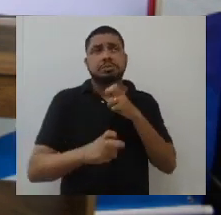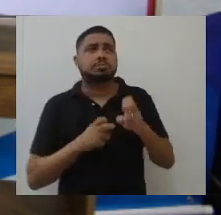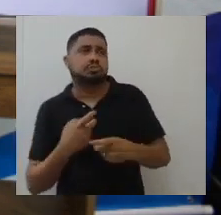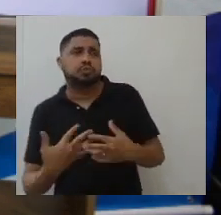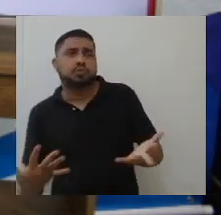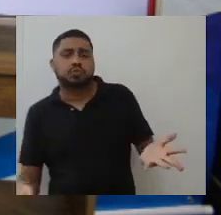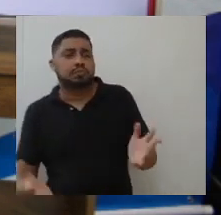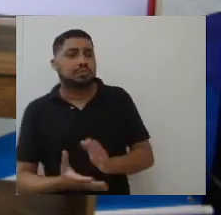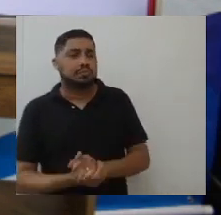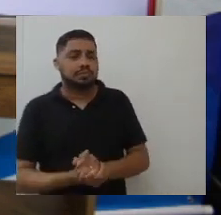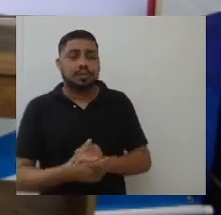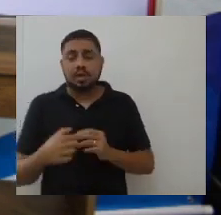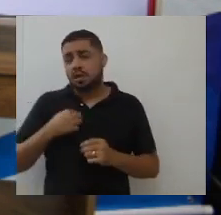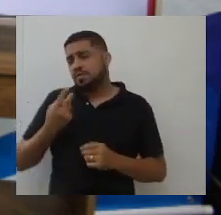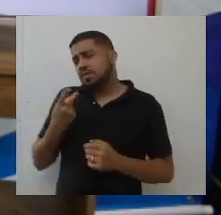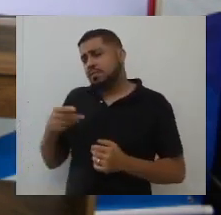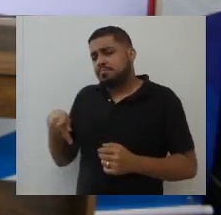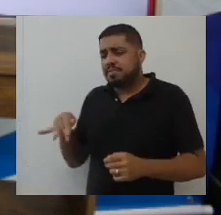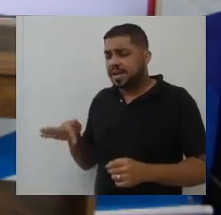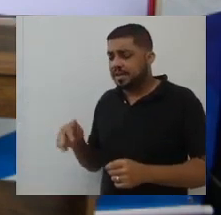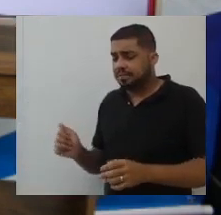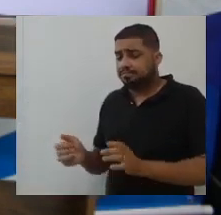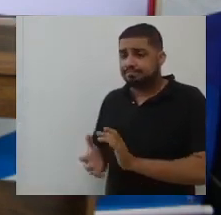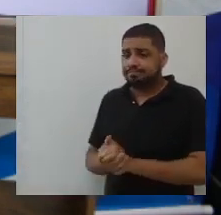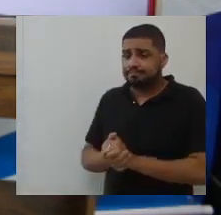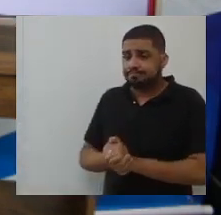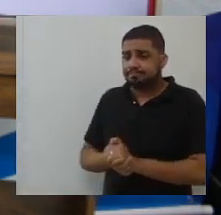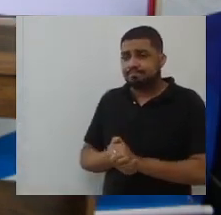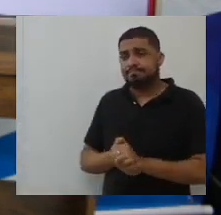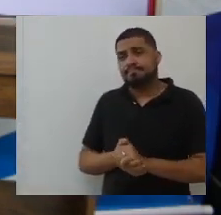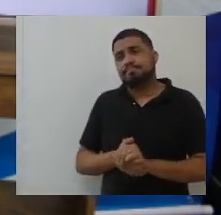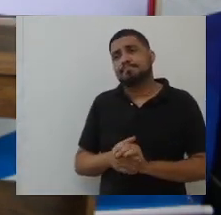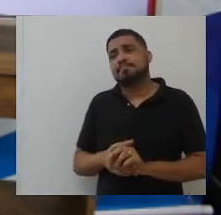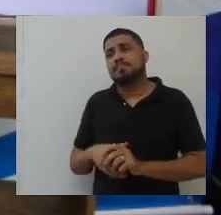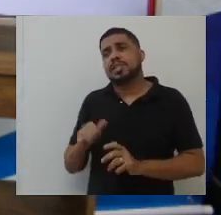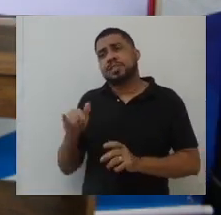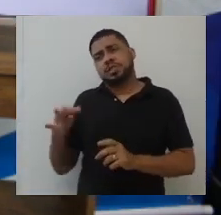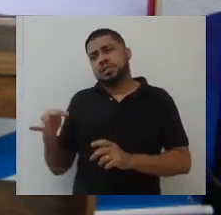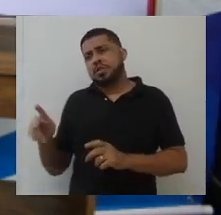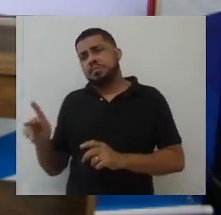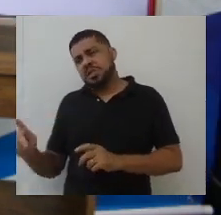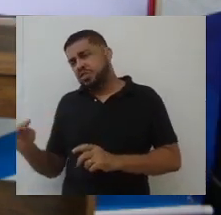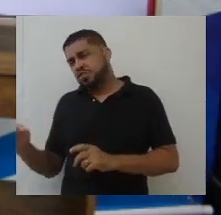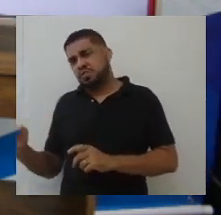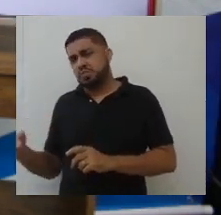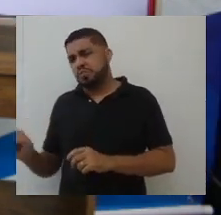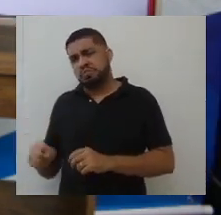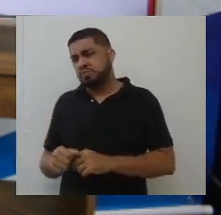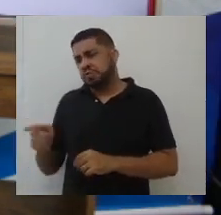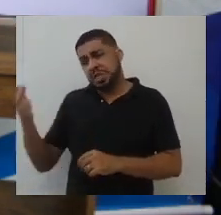the park? E eu digo, ah, Maria, it's up to you. It's up to you. Você quem sabe, você decide,